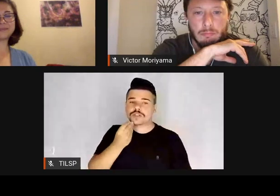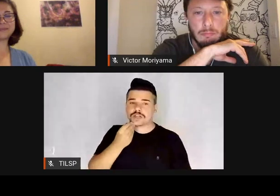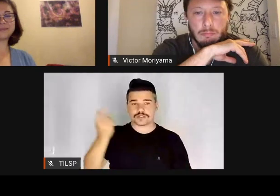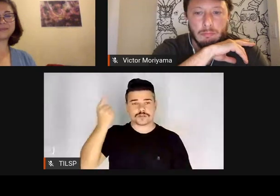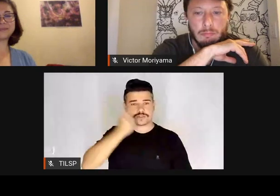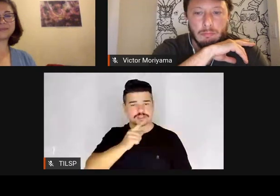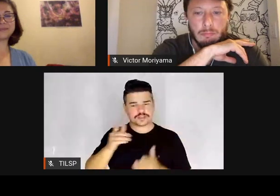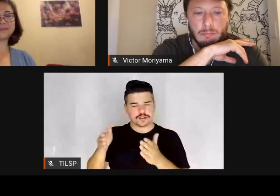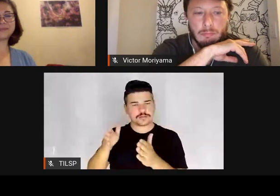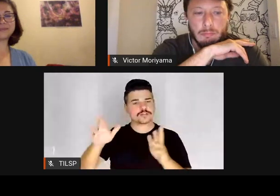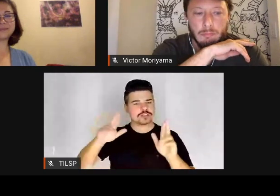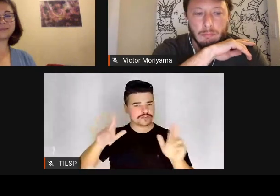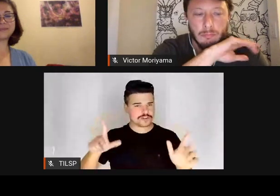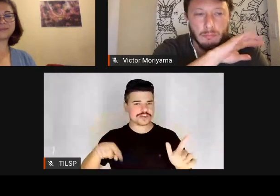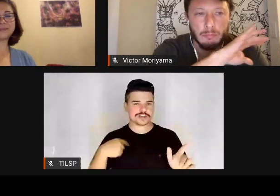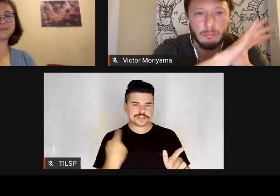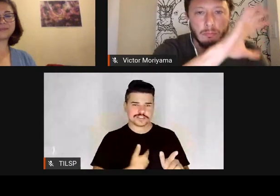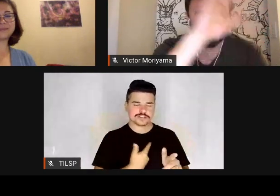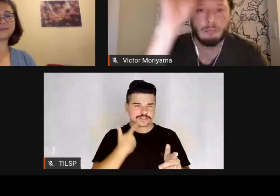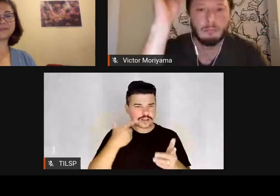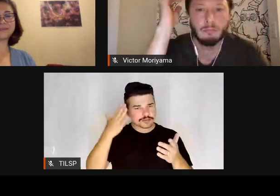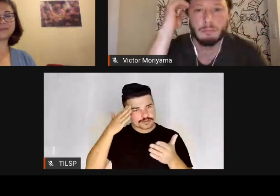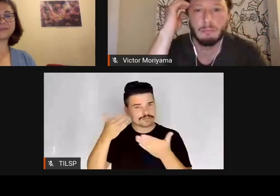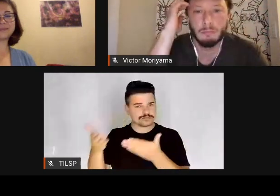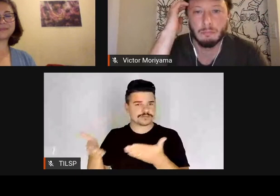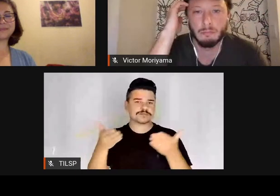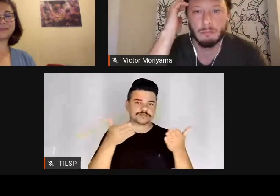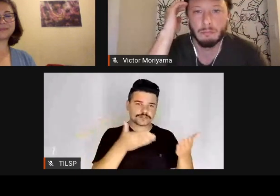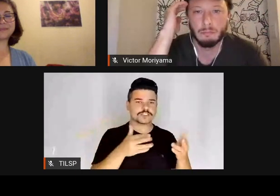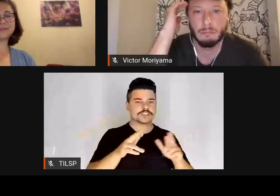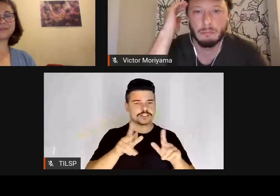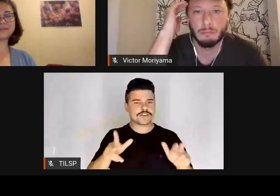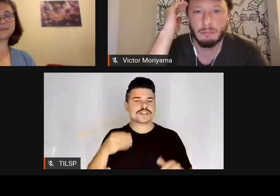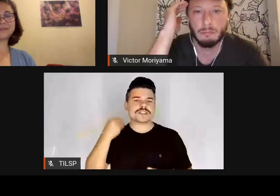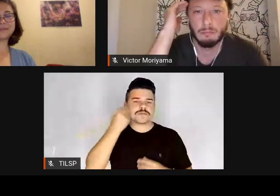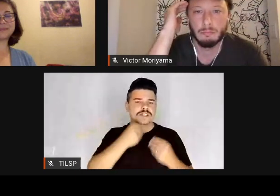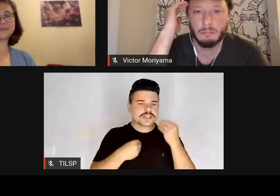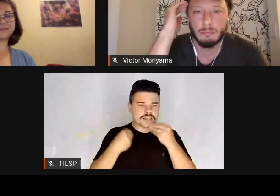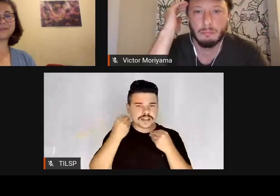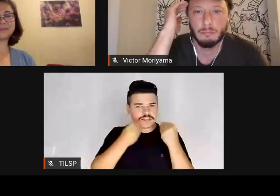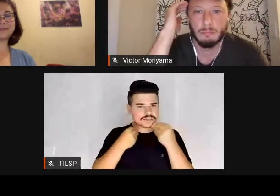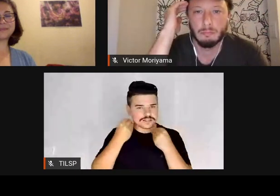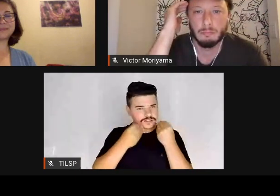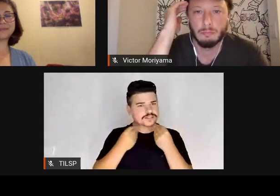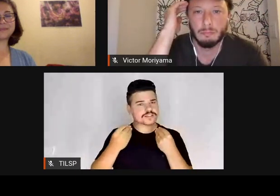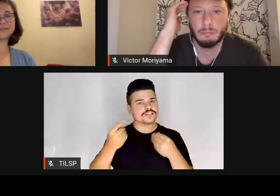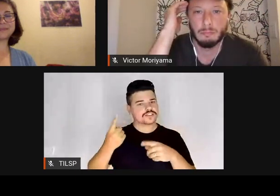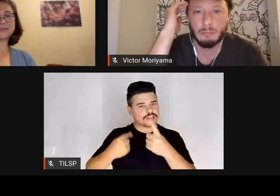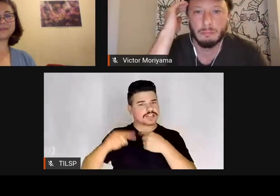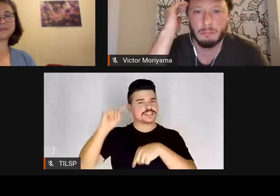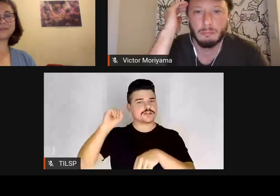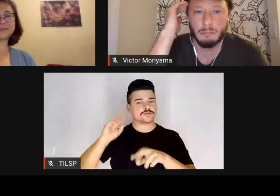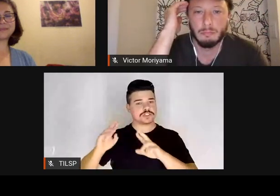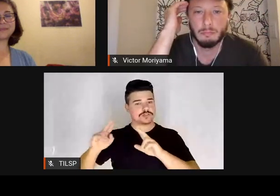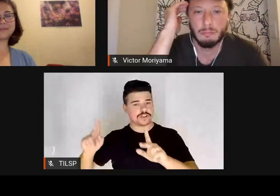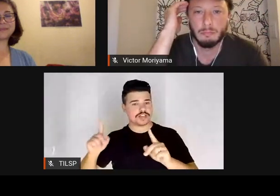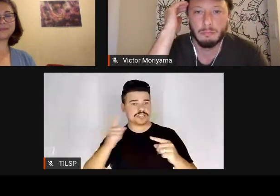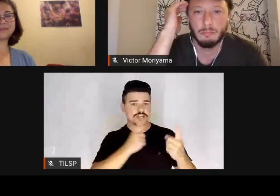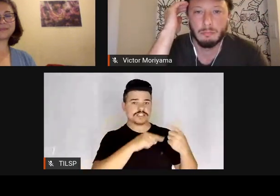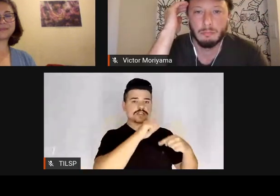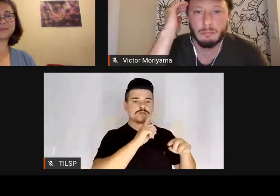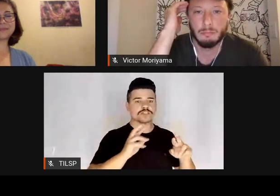que fizemos, que é uma confluência, né, de experiências de gerações diferentes,